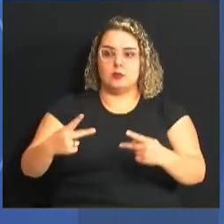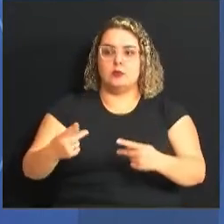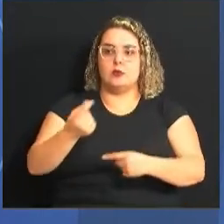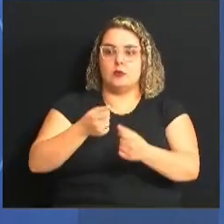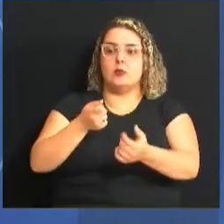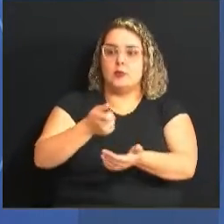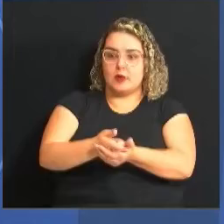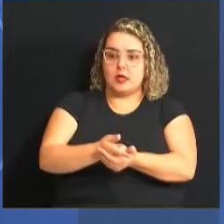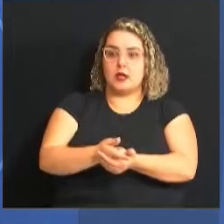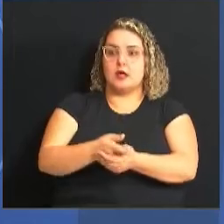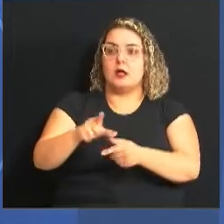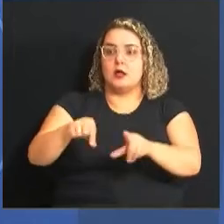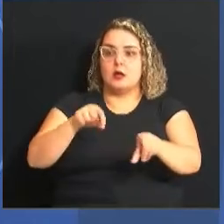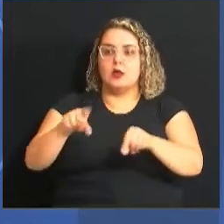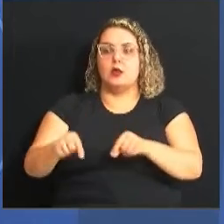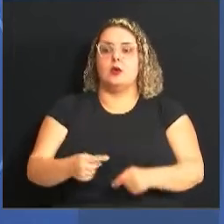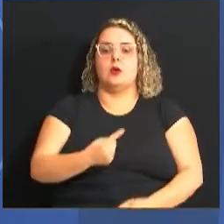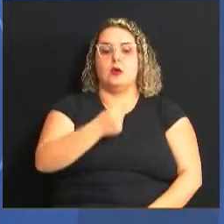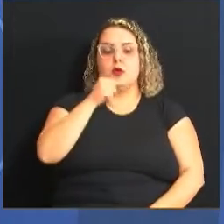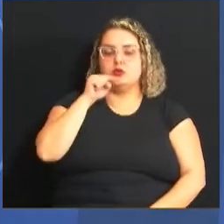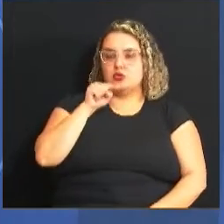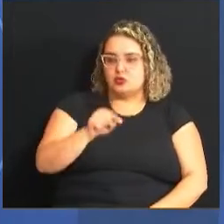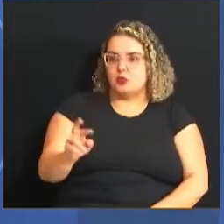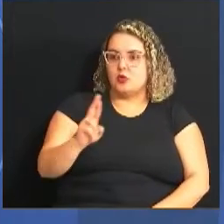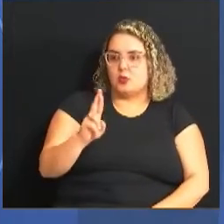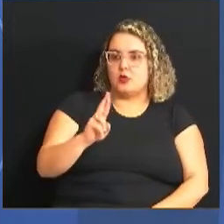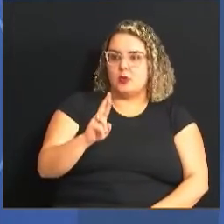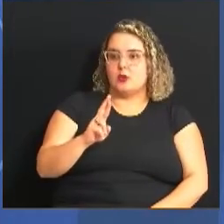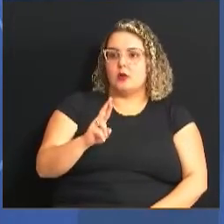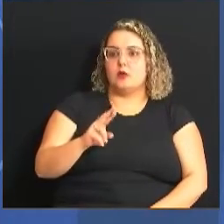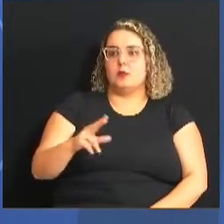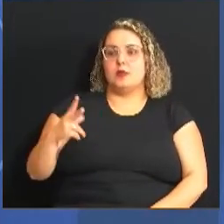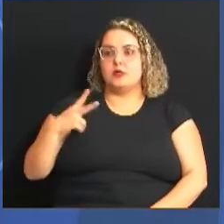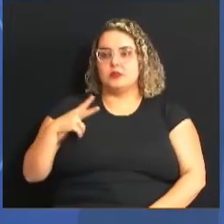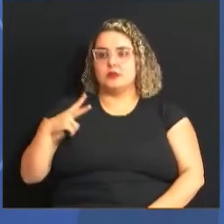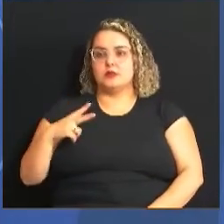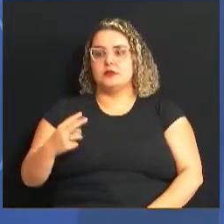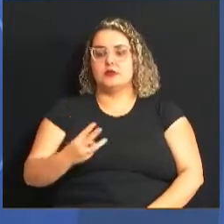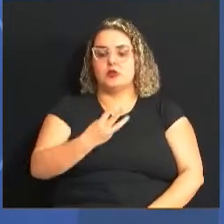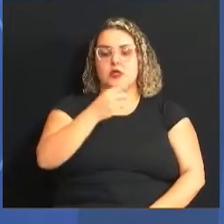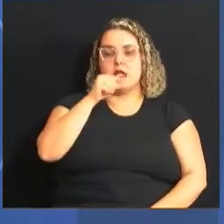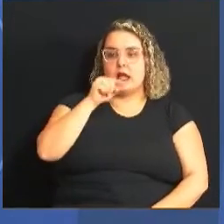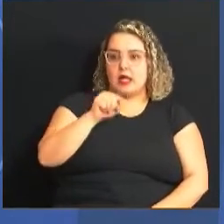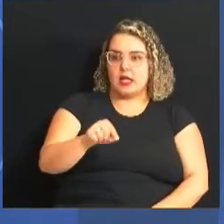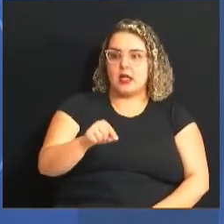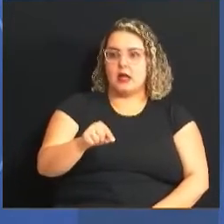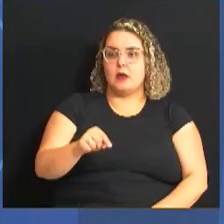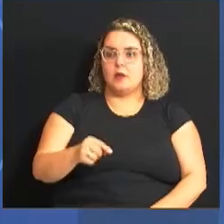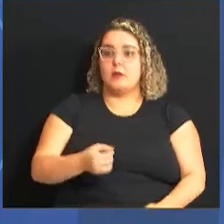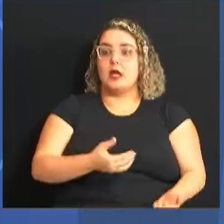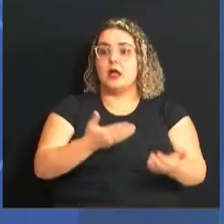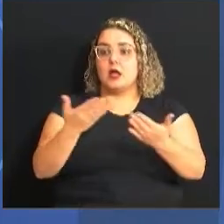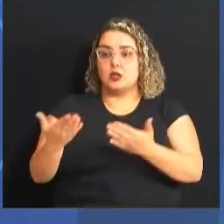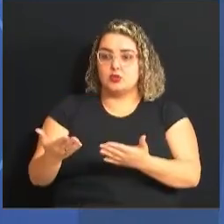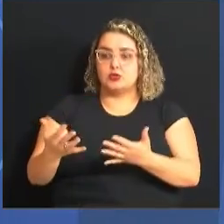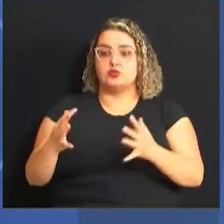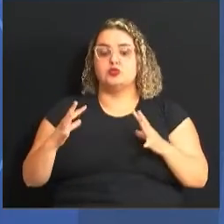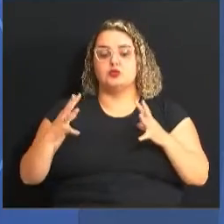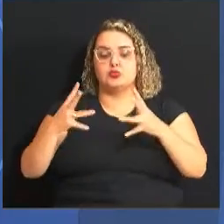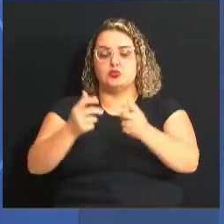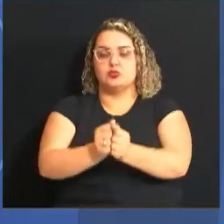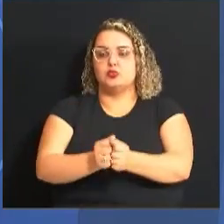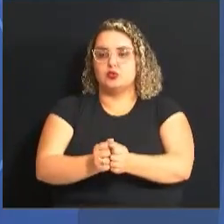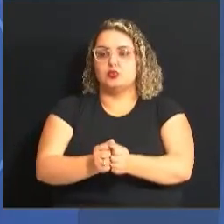propostas selecionadas vai de R$1.000 para as individuais e R$3.000 para as apresentações coletivas